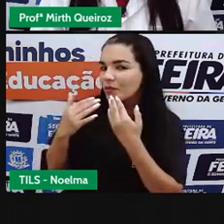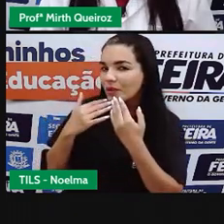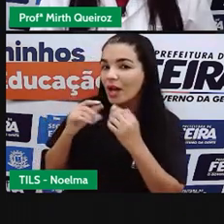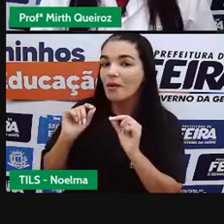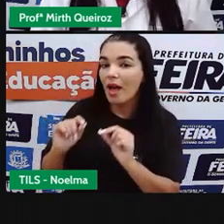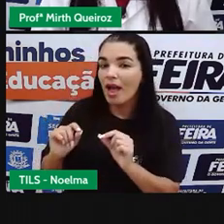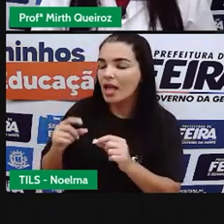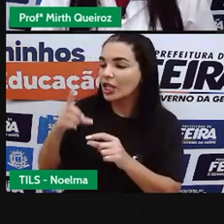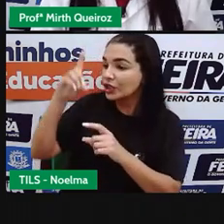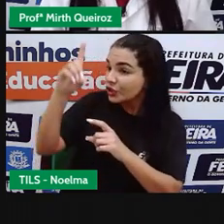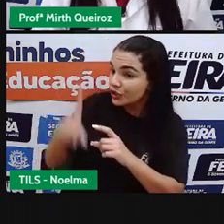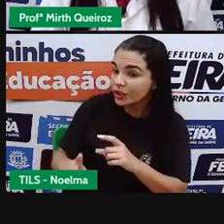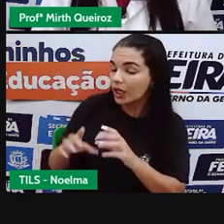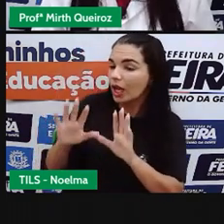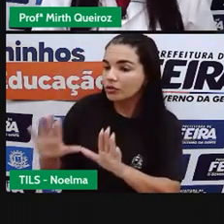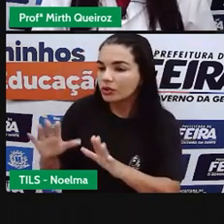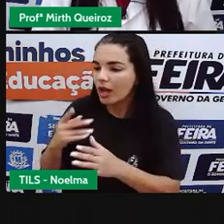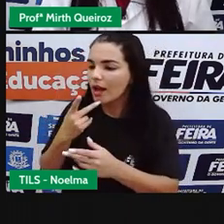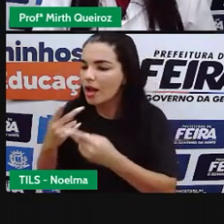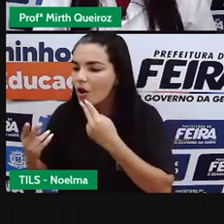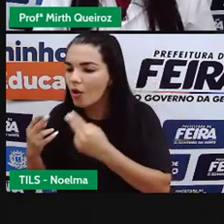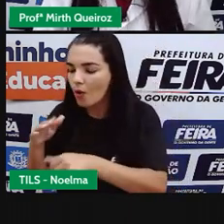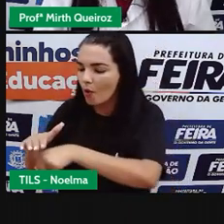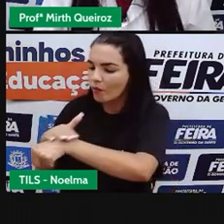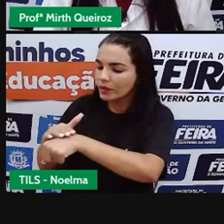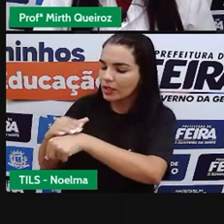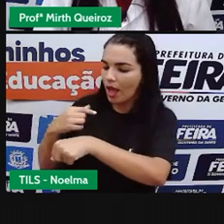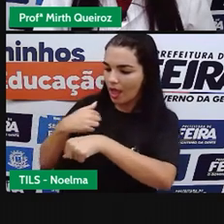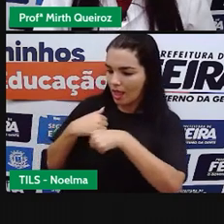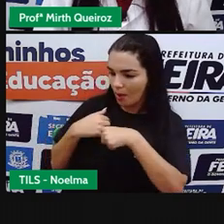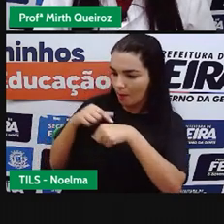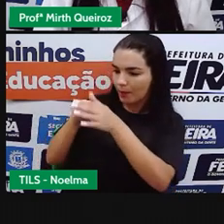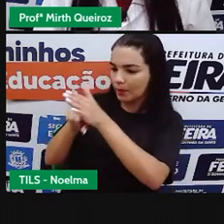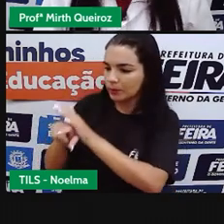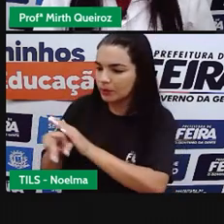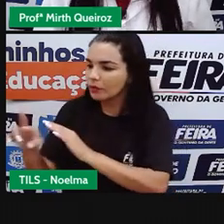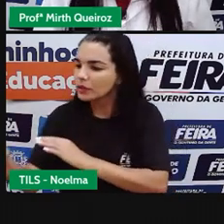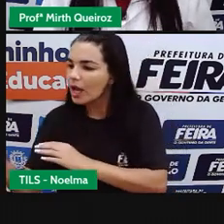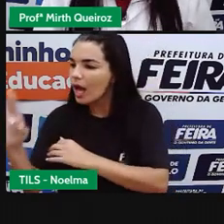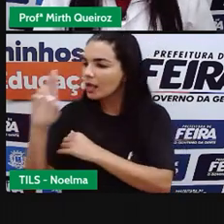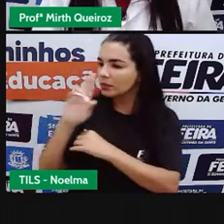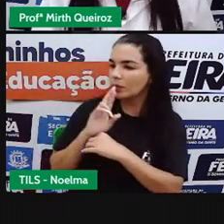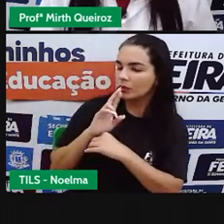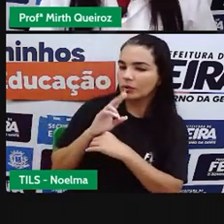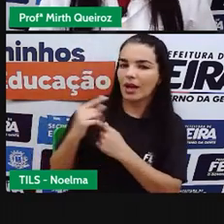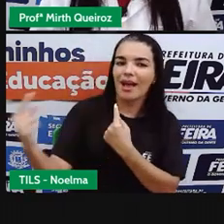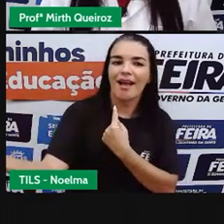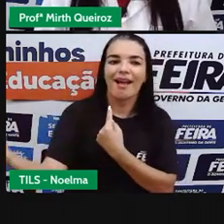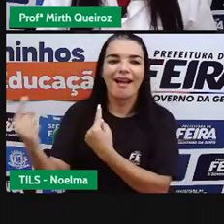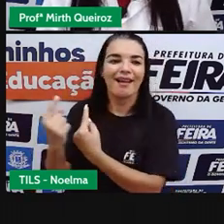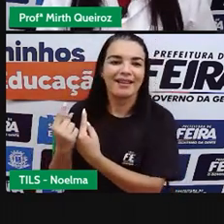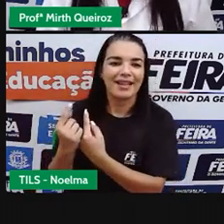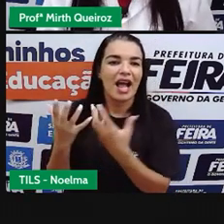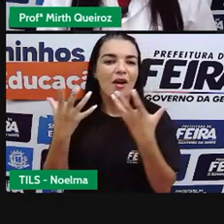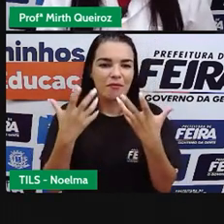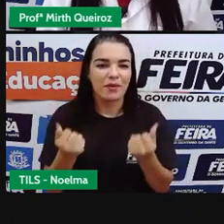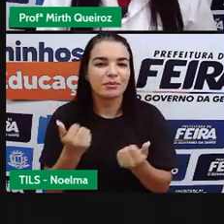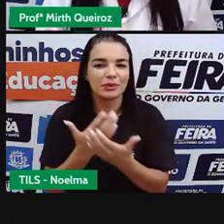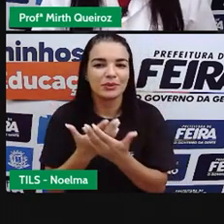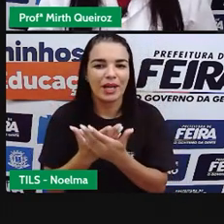direto. Vocês sabem o que é um discurso direto? Não? Então vamos